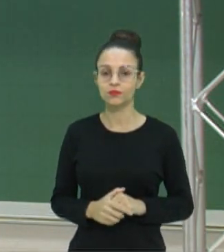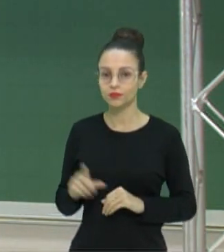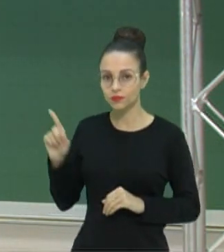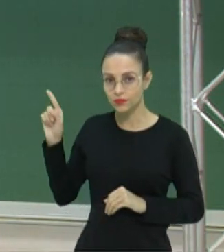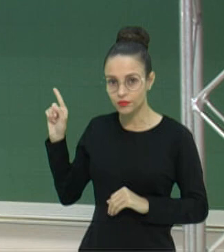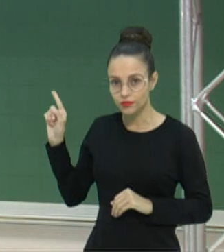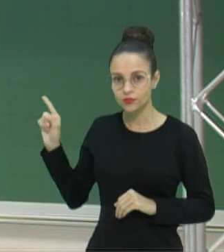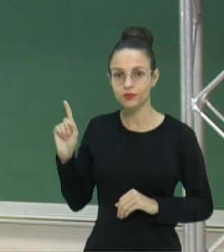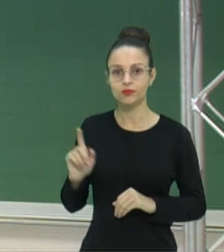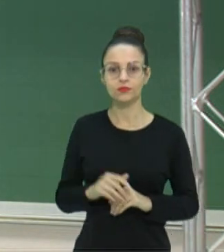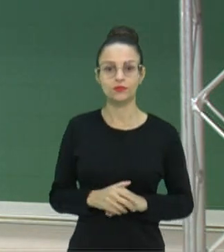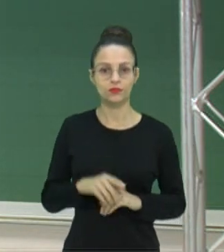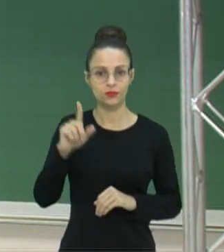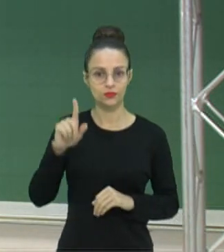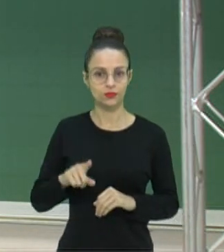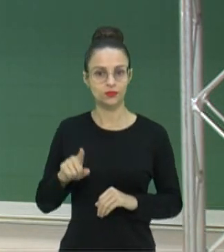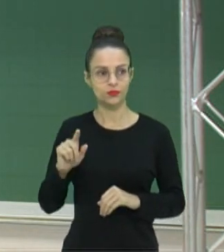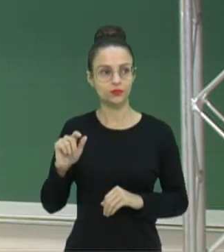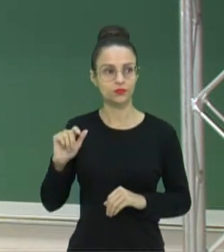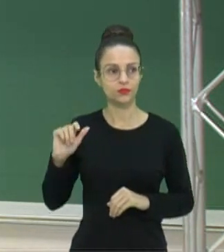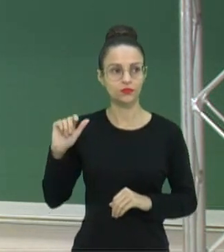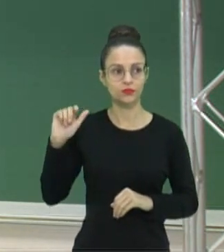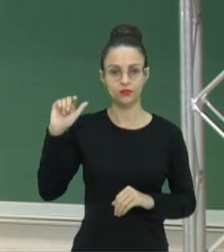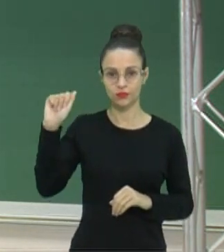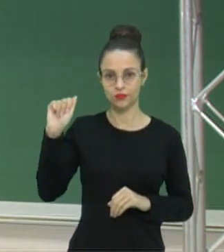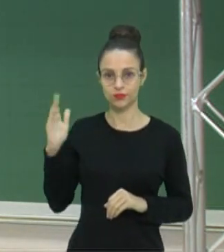Esse é o item